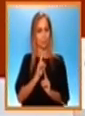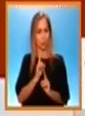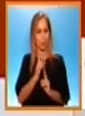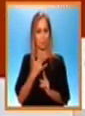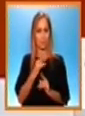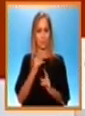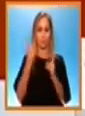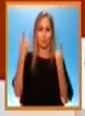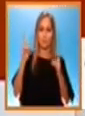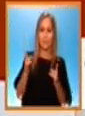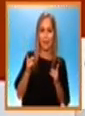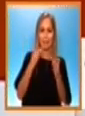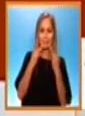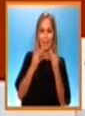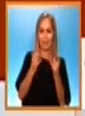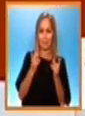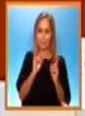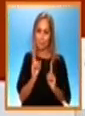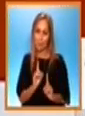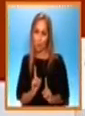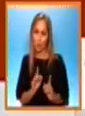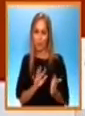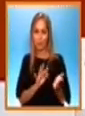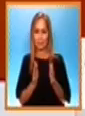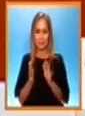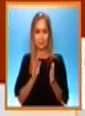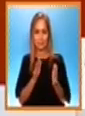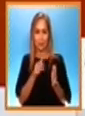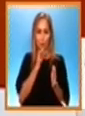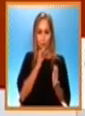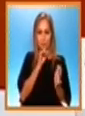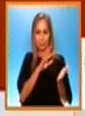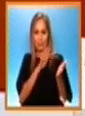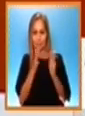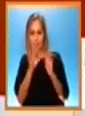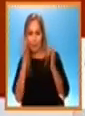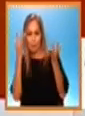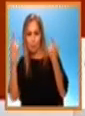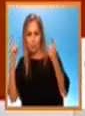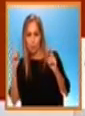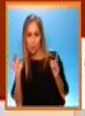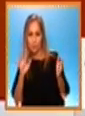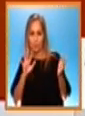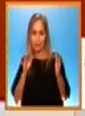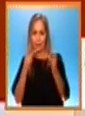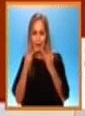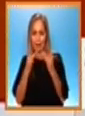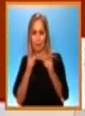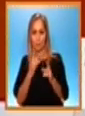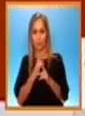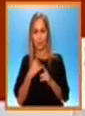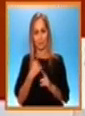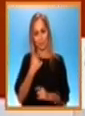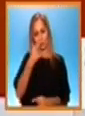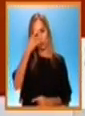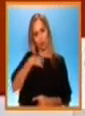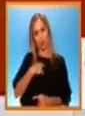também não é bem um musical. Anda ali um bocado entre concerto e musical, porque nós, muitas vezes, somos atores, ou